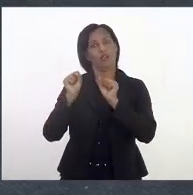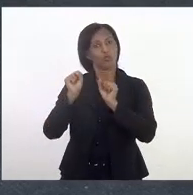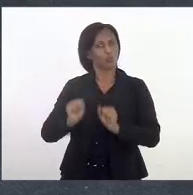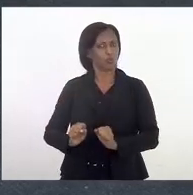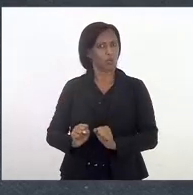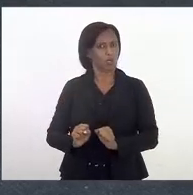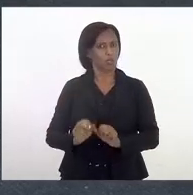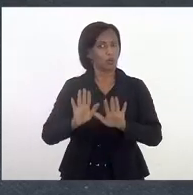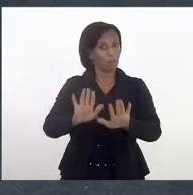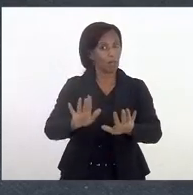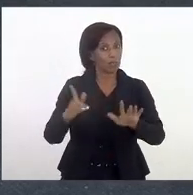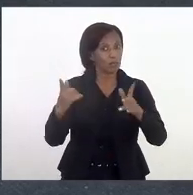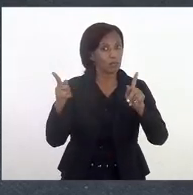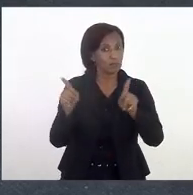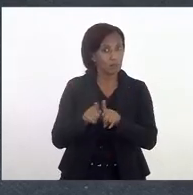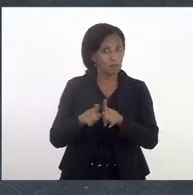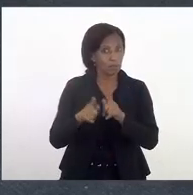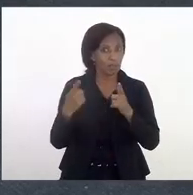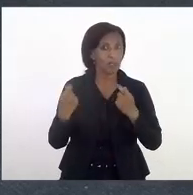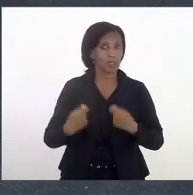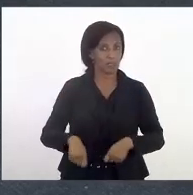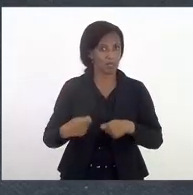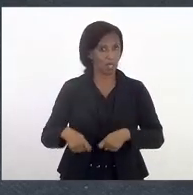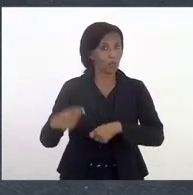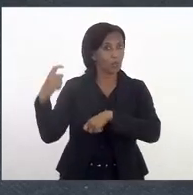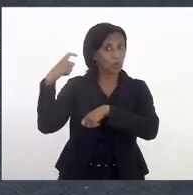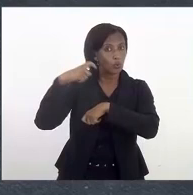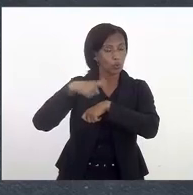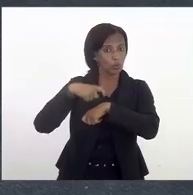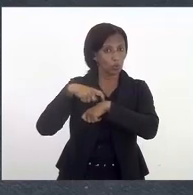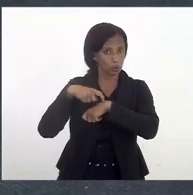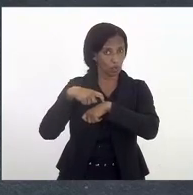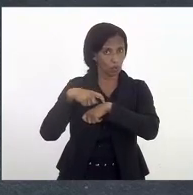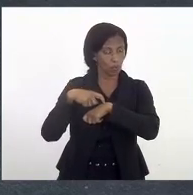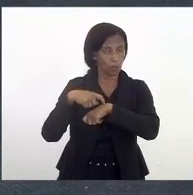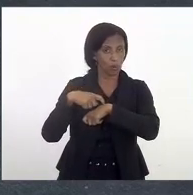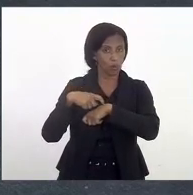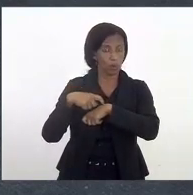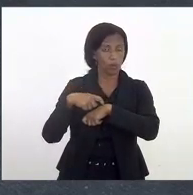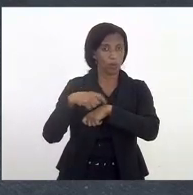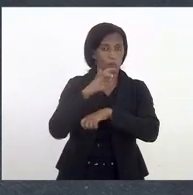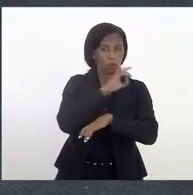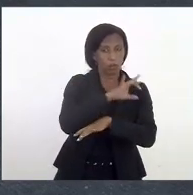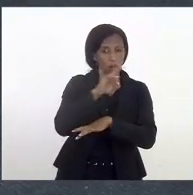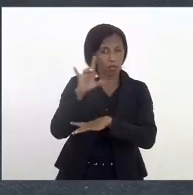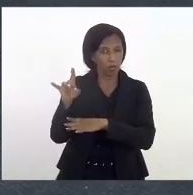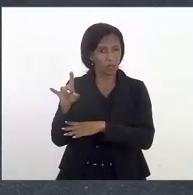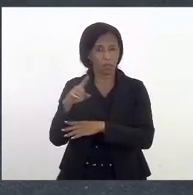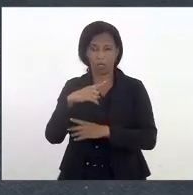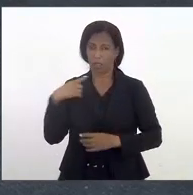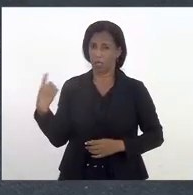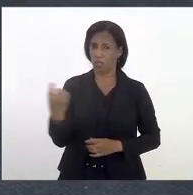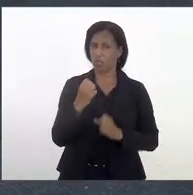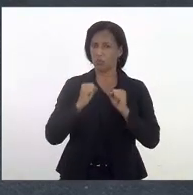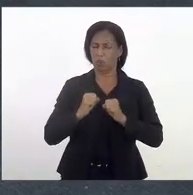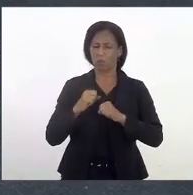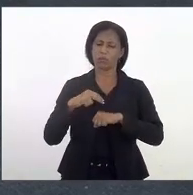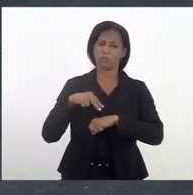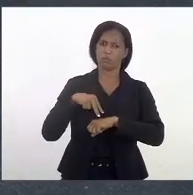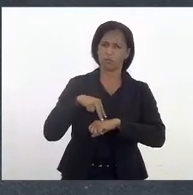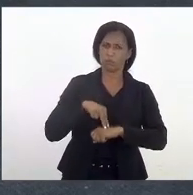é mas também é necessário que no tempo em cada momento a gente possa se posicionar